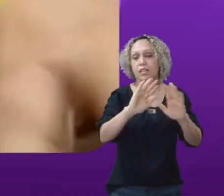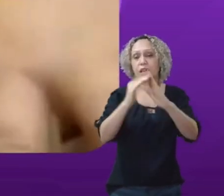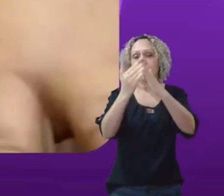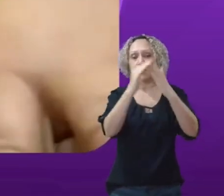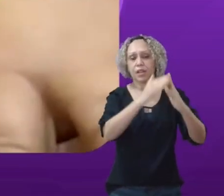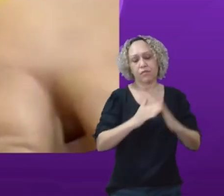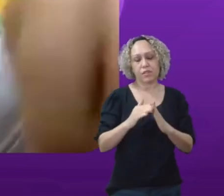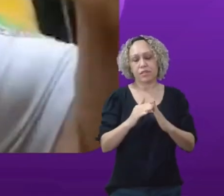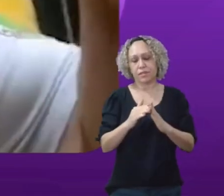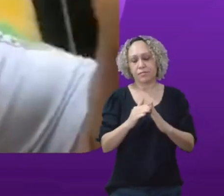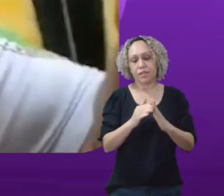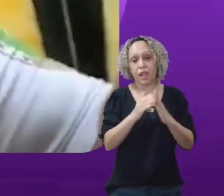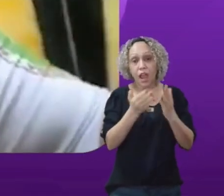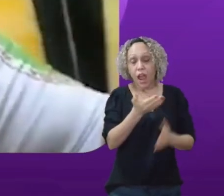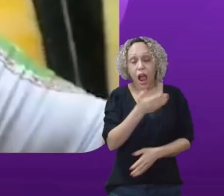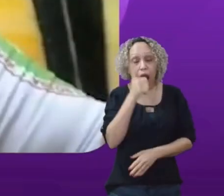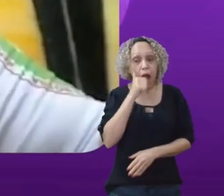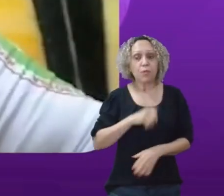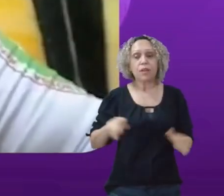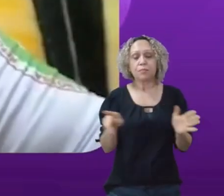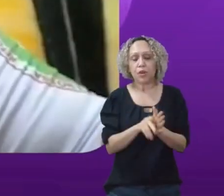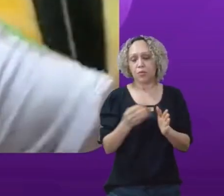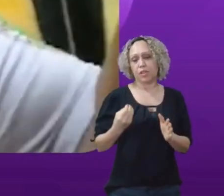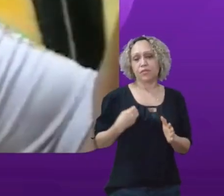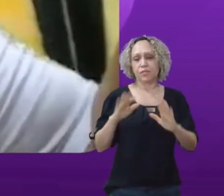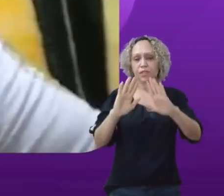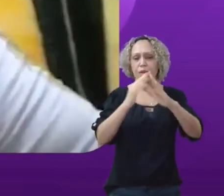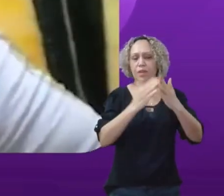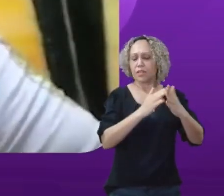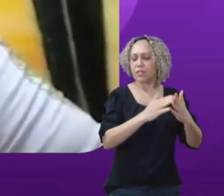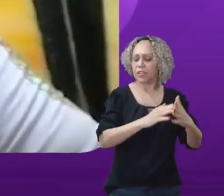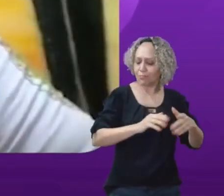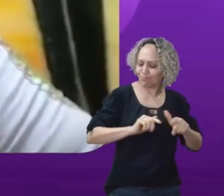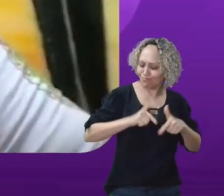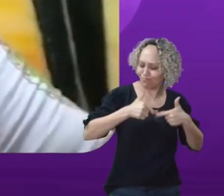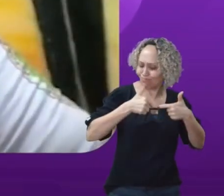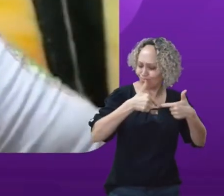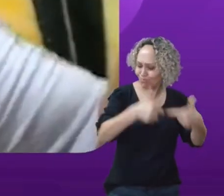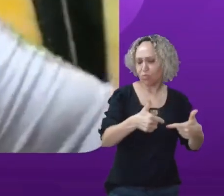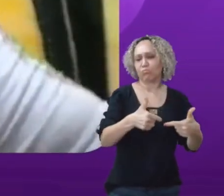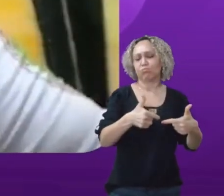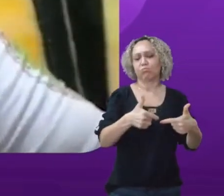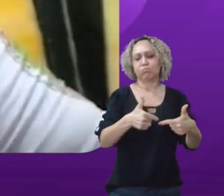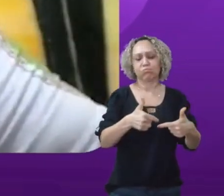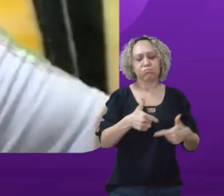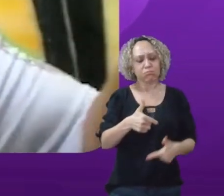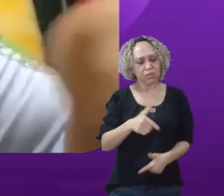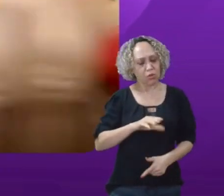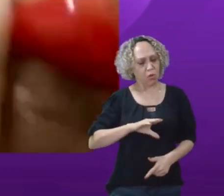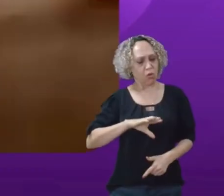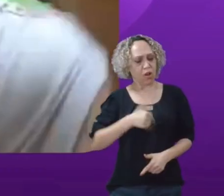que caminha a passos largos e com determinação,